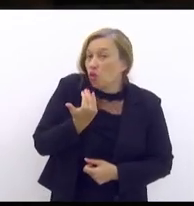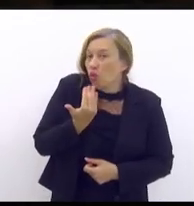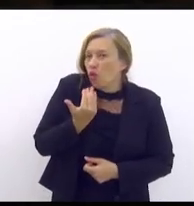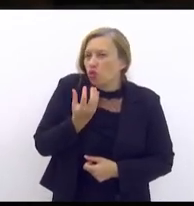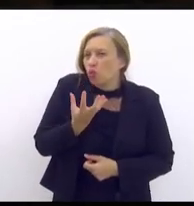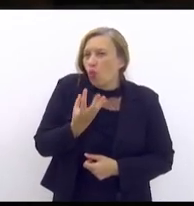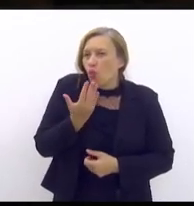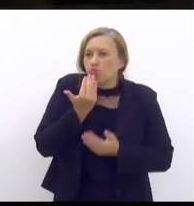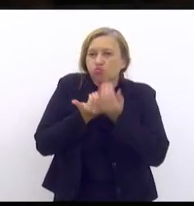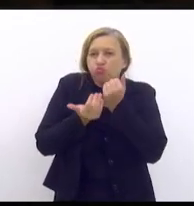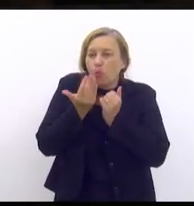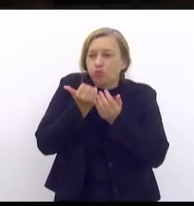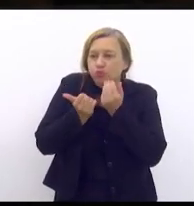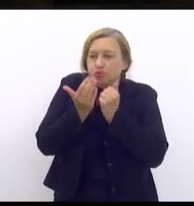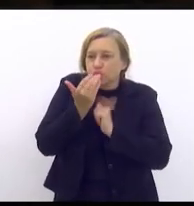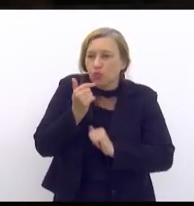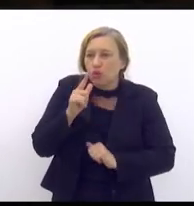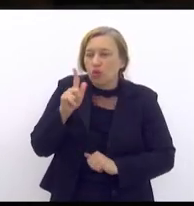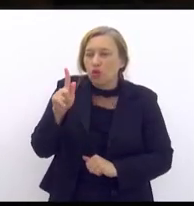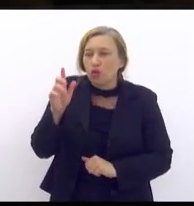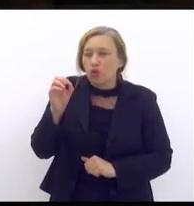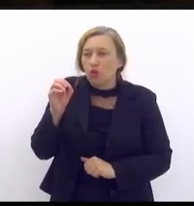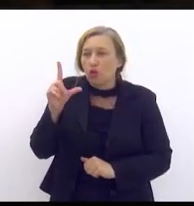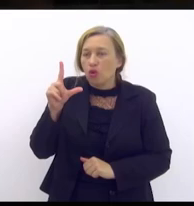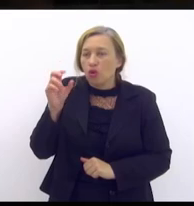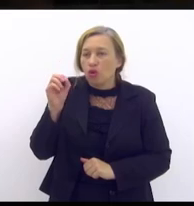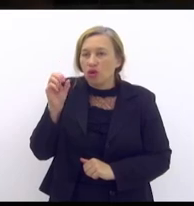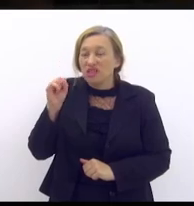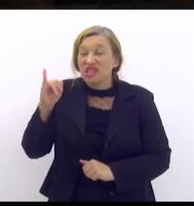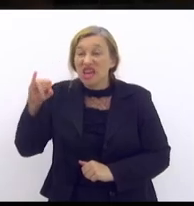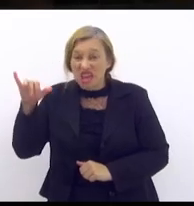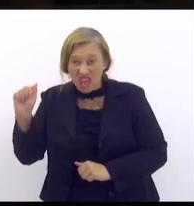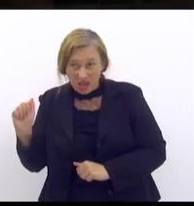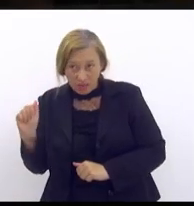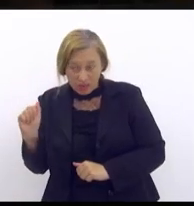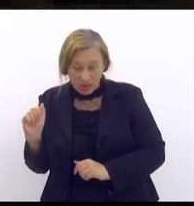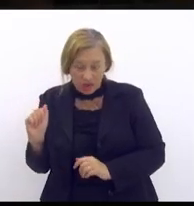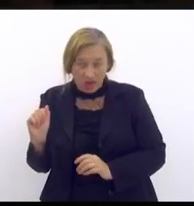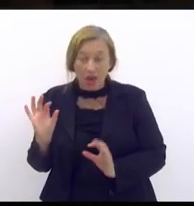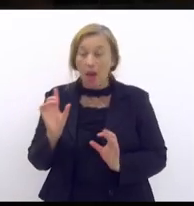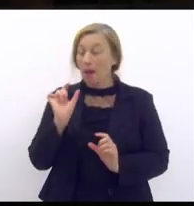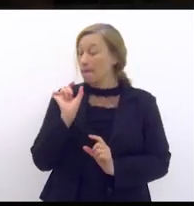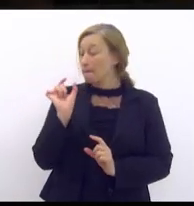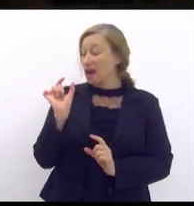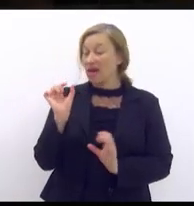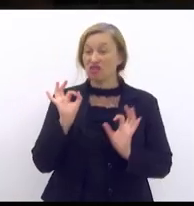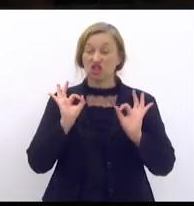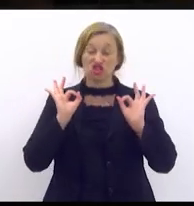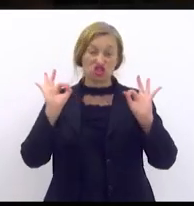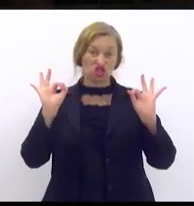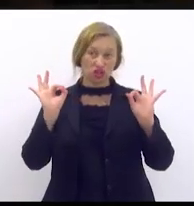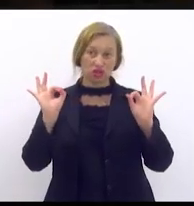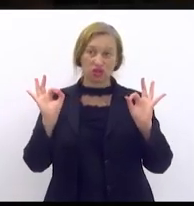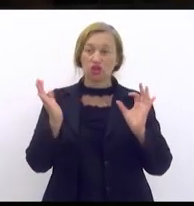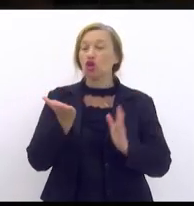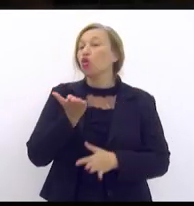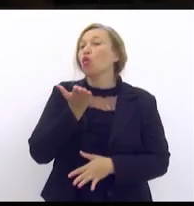guloseima. Guloseima eu estou fantasiando, porque já é uma palavra muito sofisticada. De comer